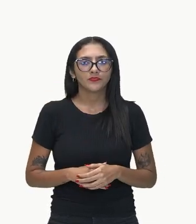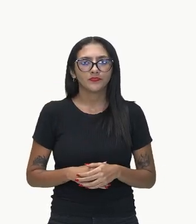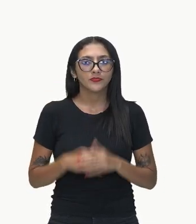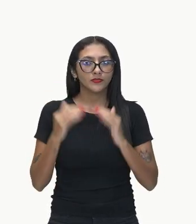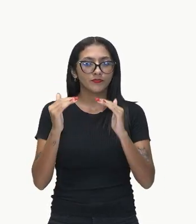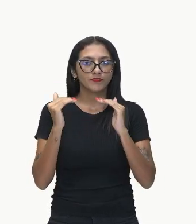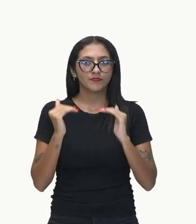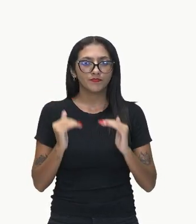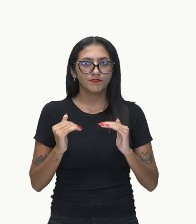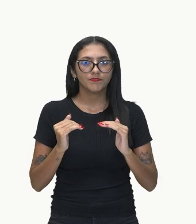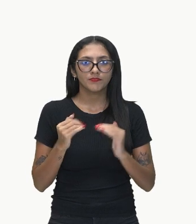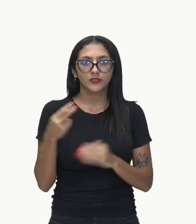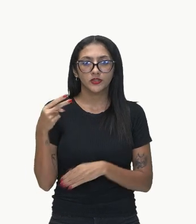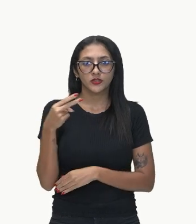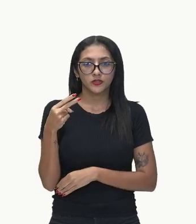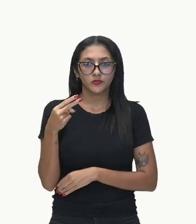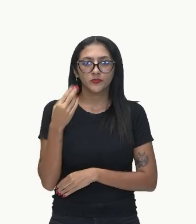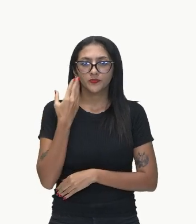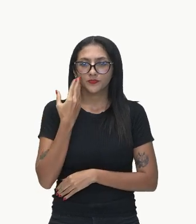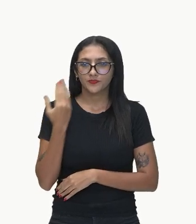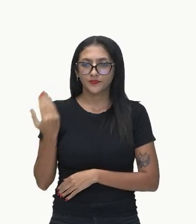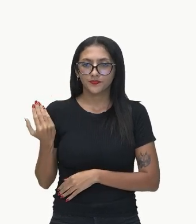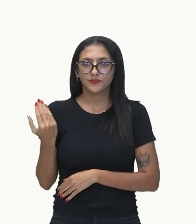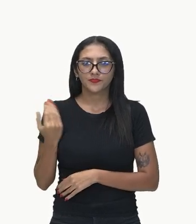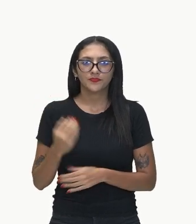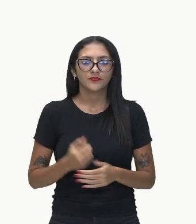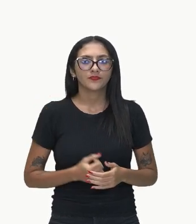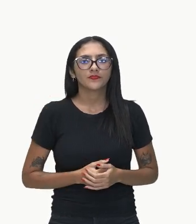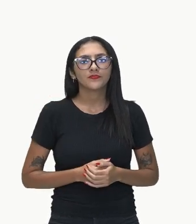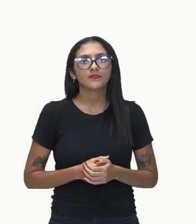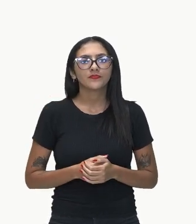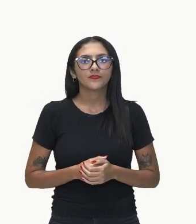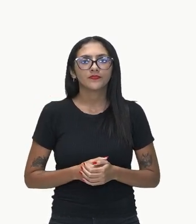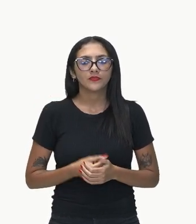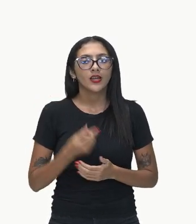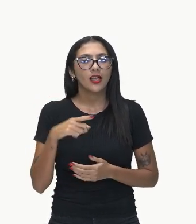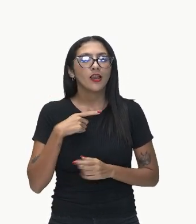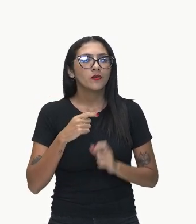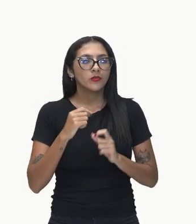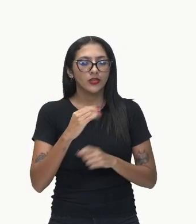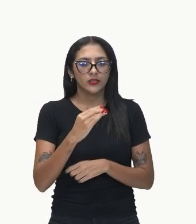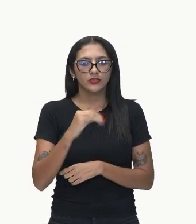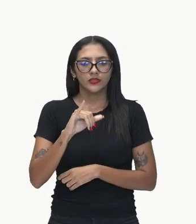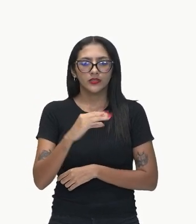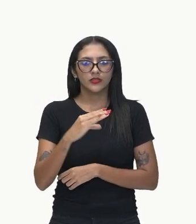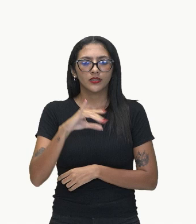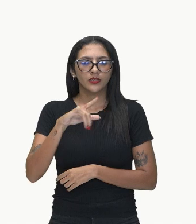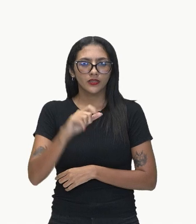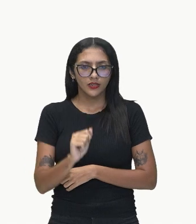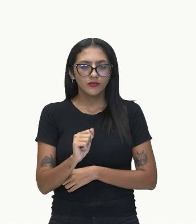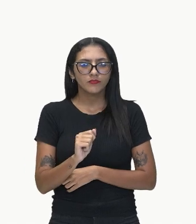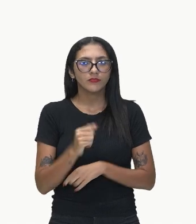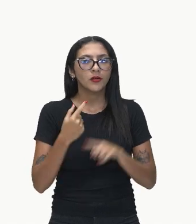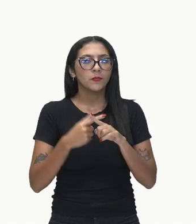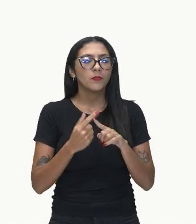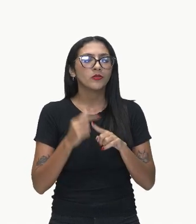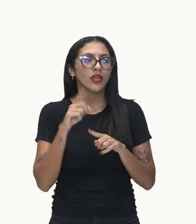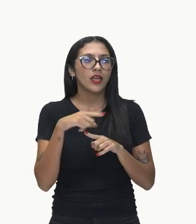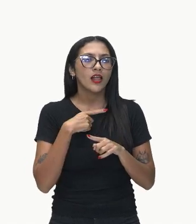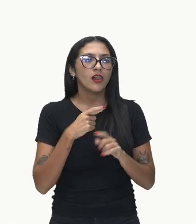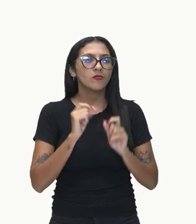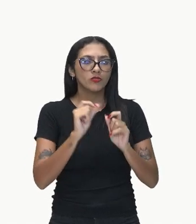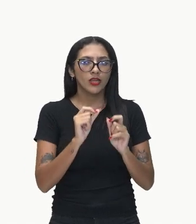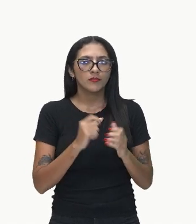estou classificando isso aqui, ó. Classificação é uma cadeia cíclica, porque ela é uma cadeia